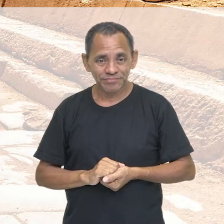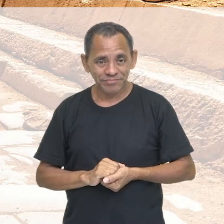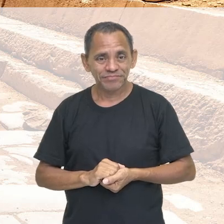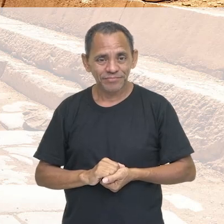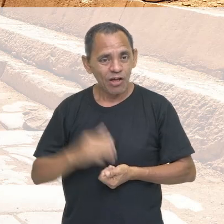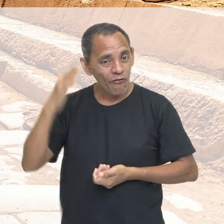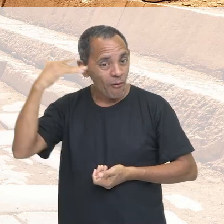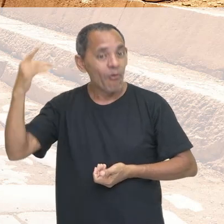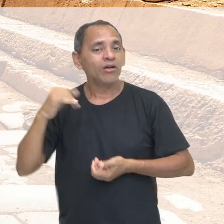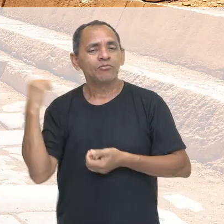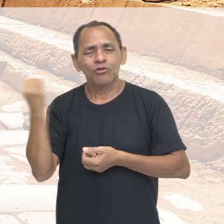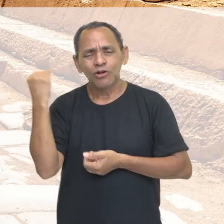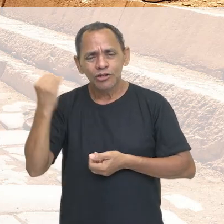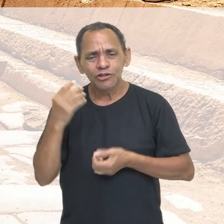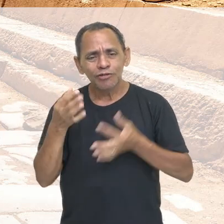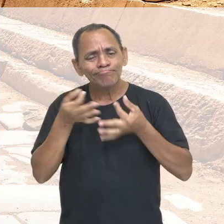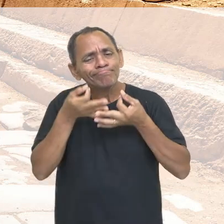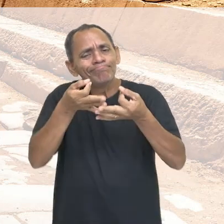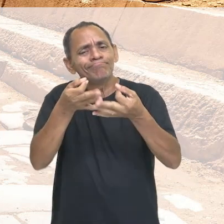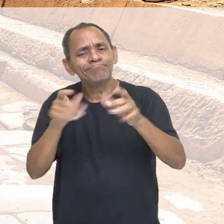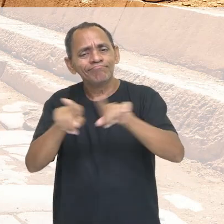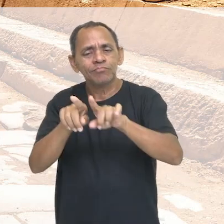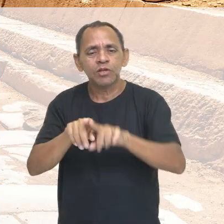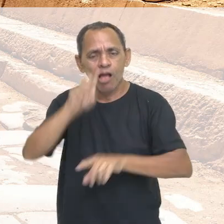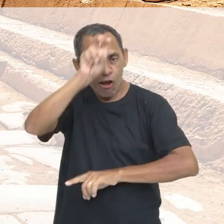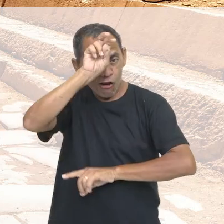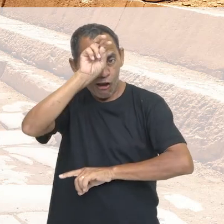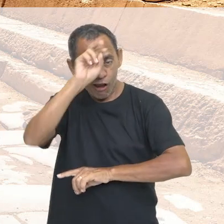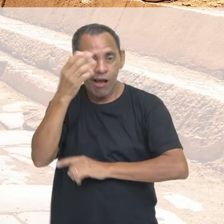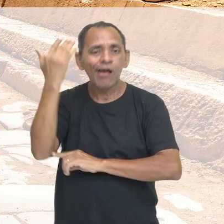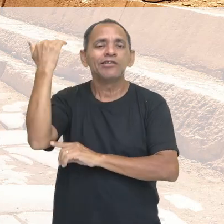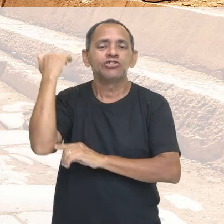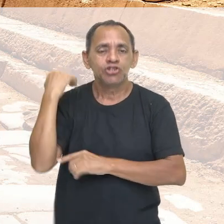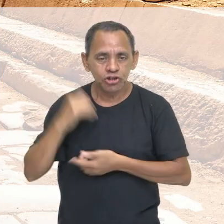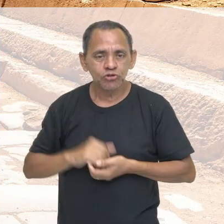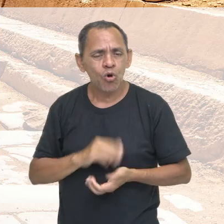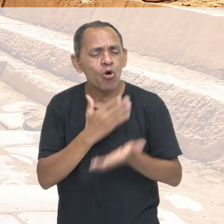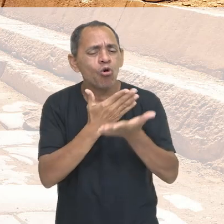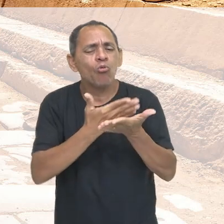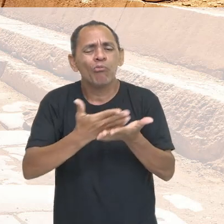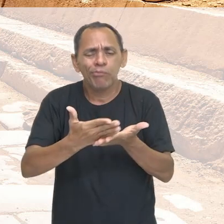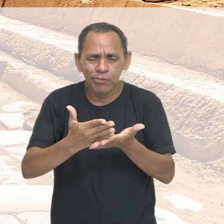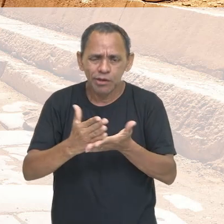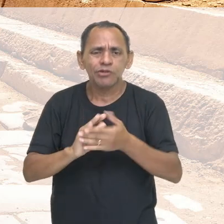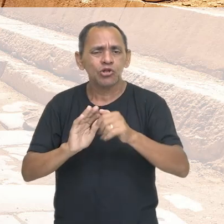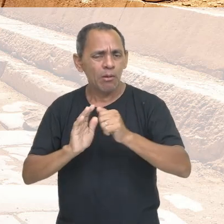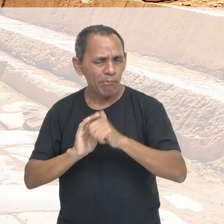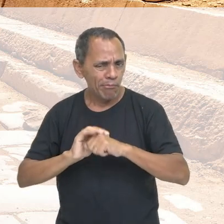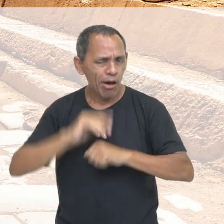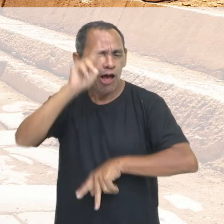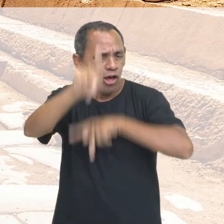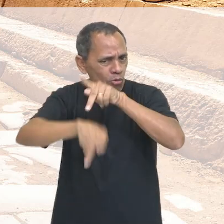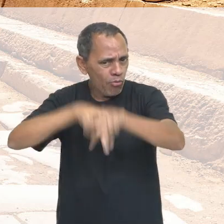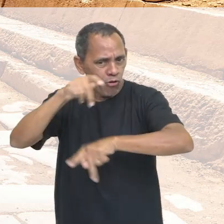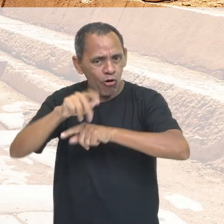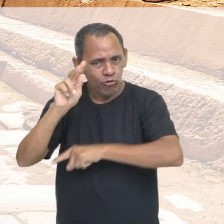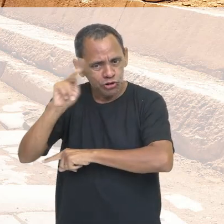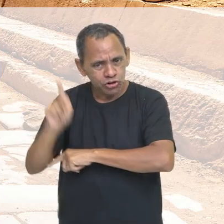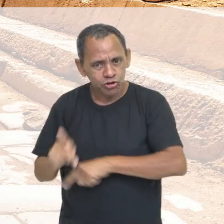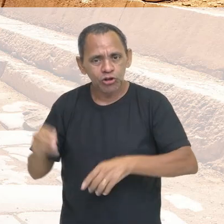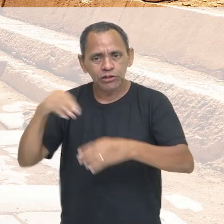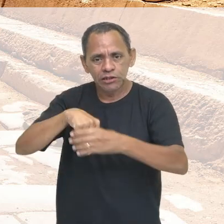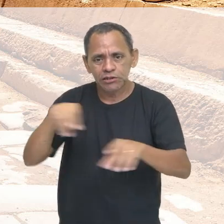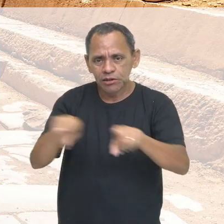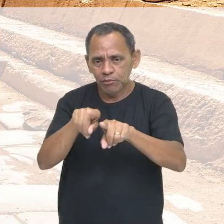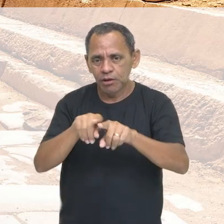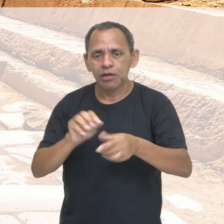estarmos atentos que o Egito Antigo, né, ele é o berço de uma das mais importantes civilizações da história. E ele